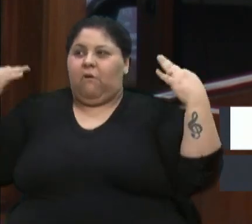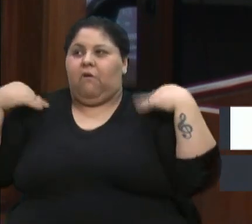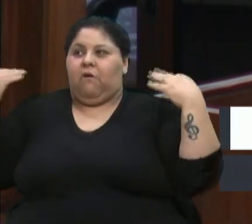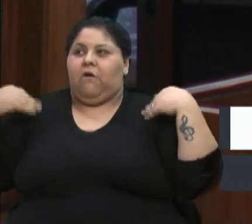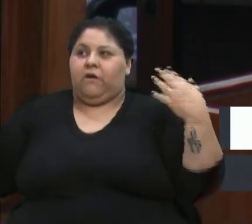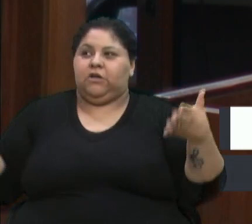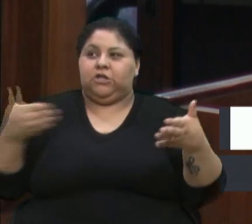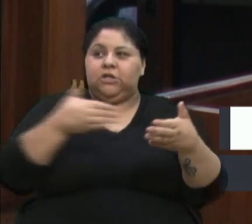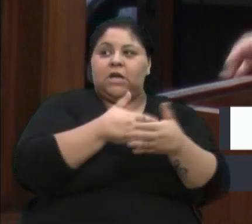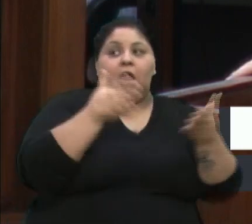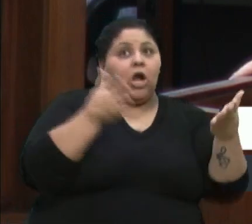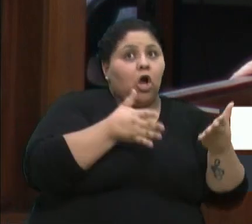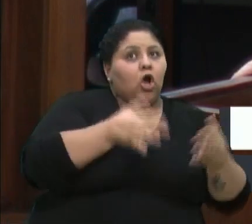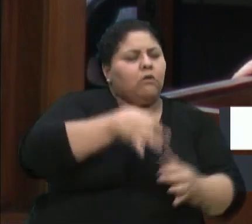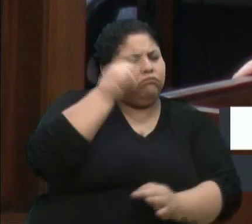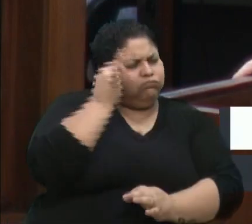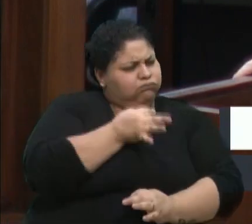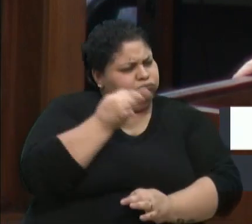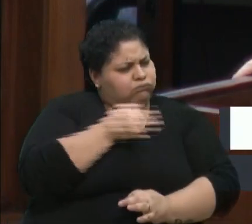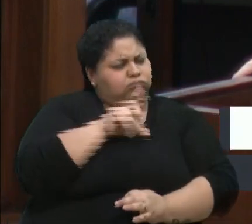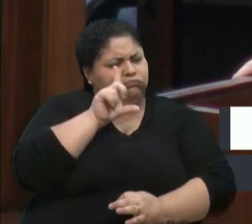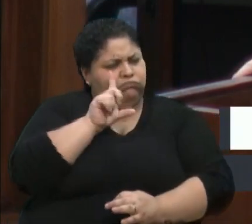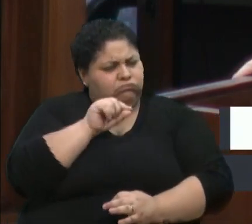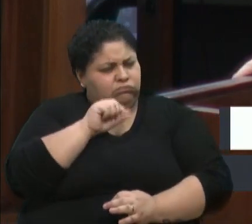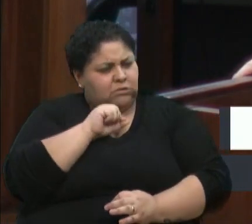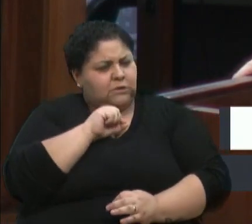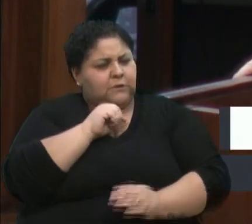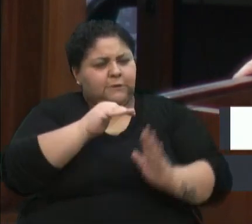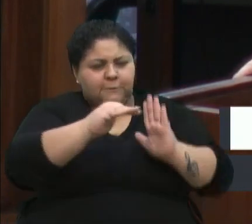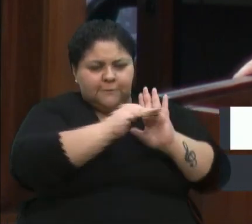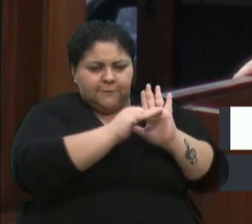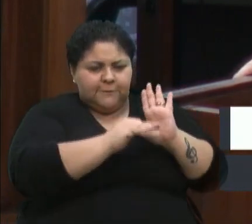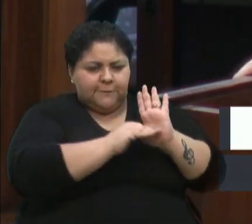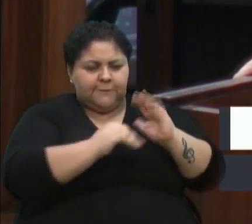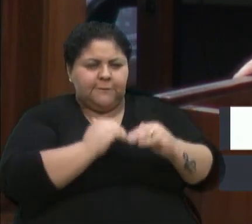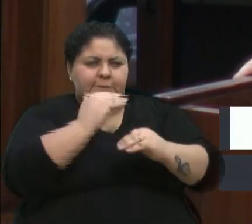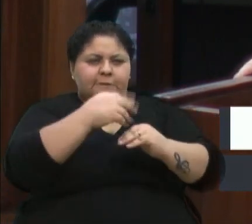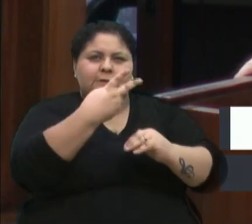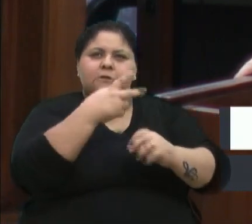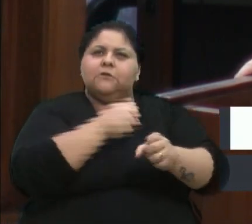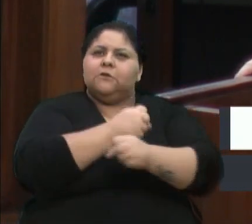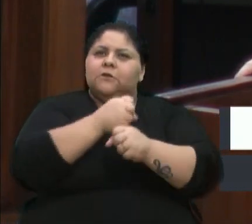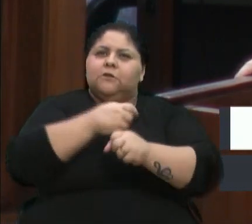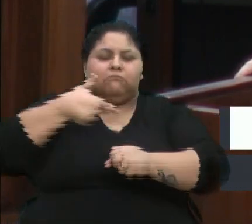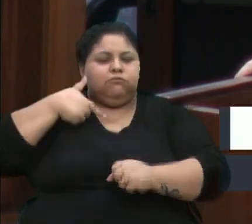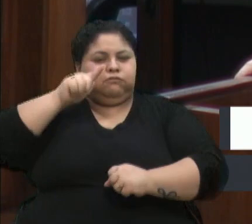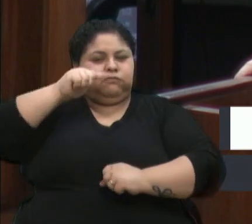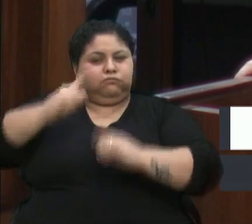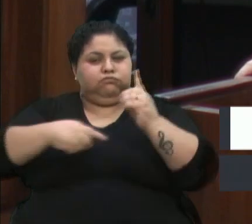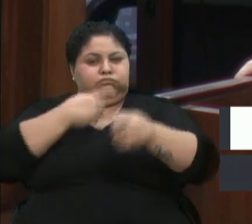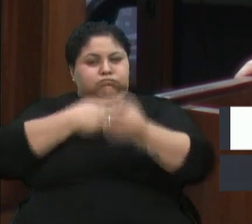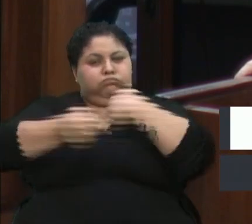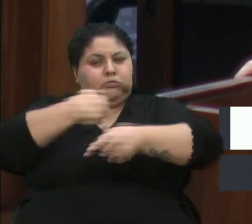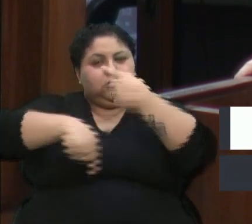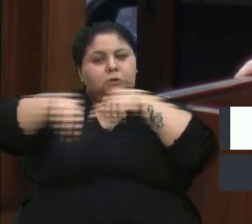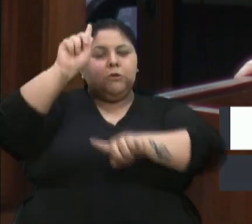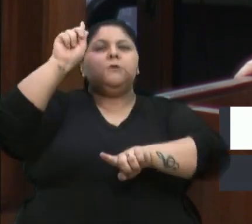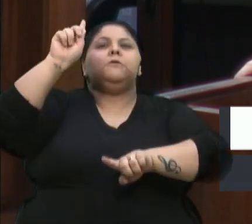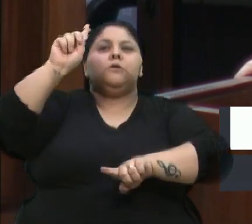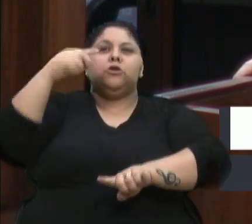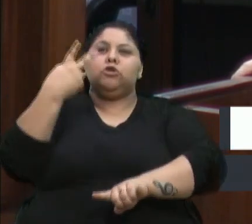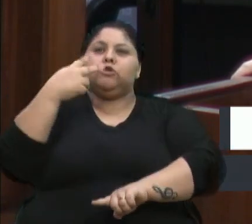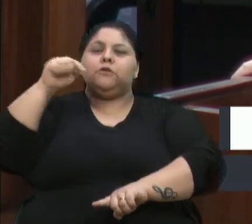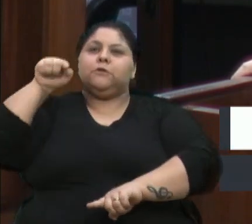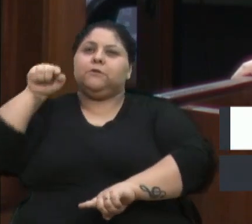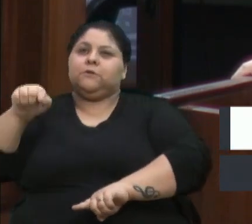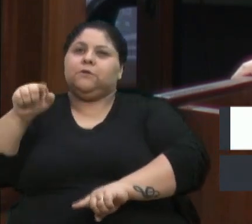tenho certeza que para a 10ª edição, daqui a 2 anos, a gente conseguirá superar os 2.000 atletas inscritos